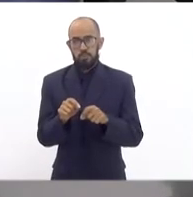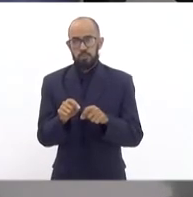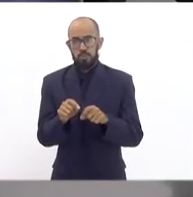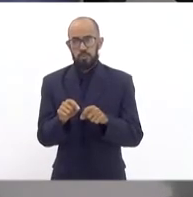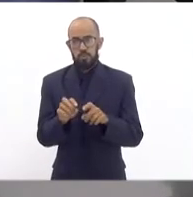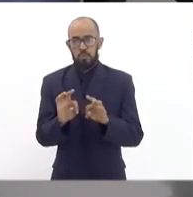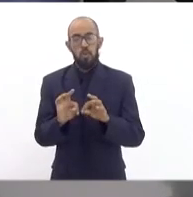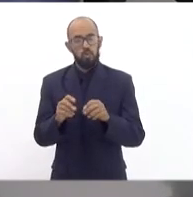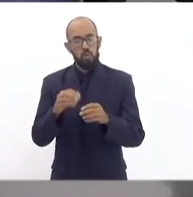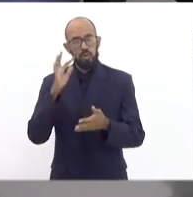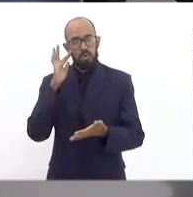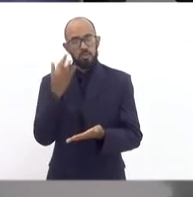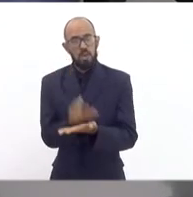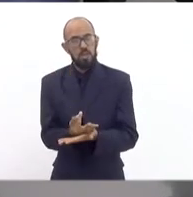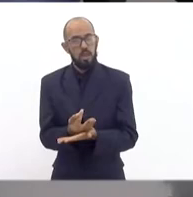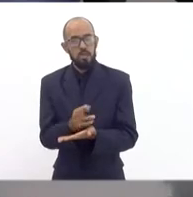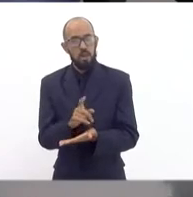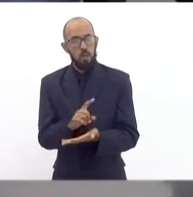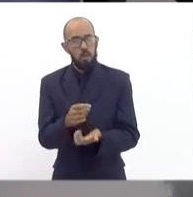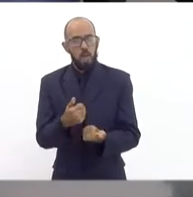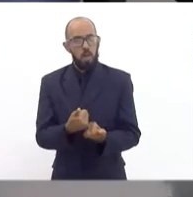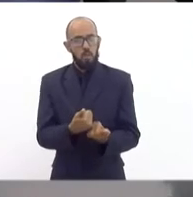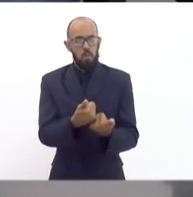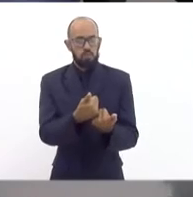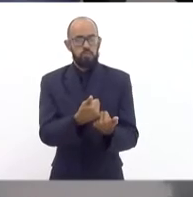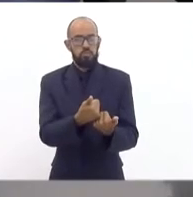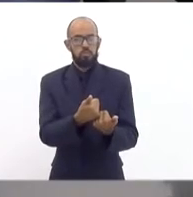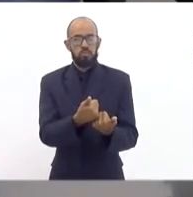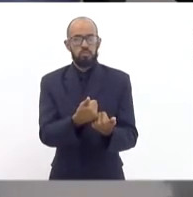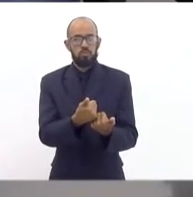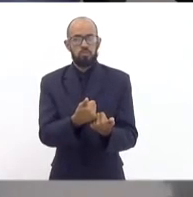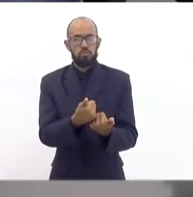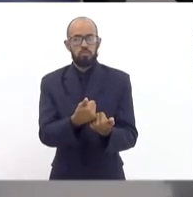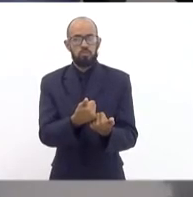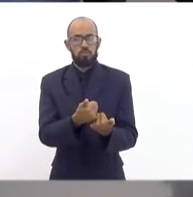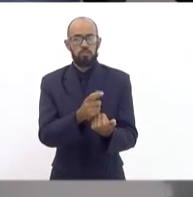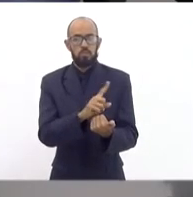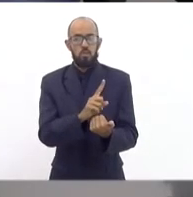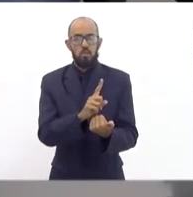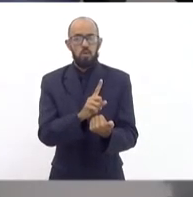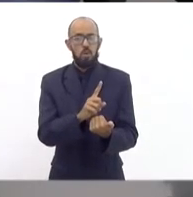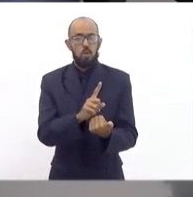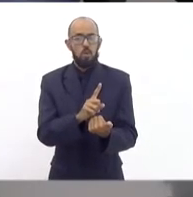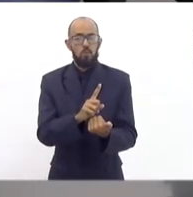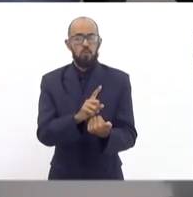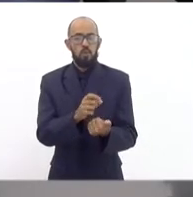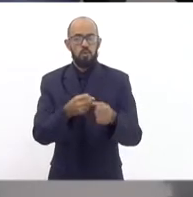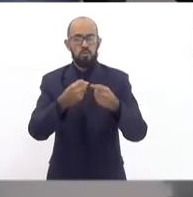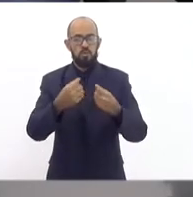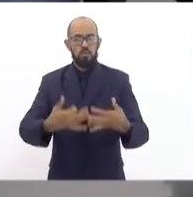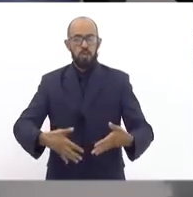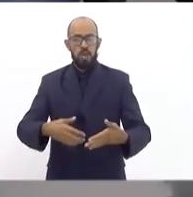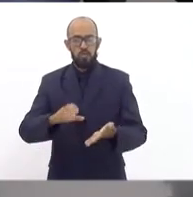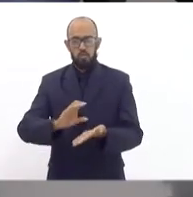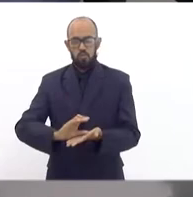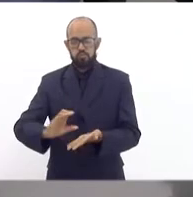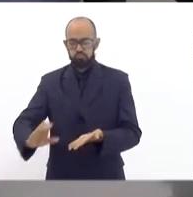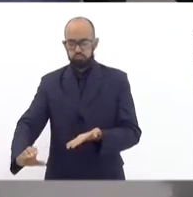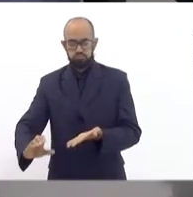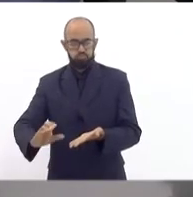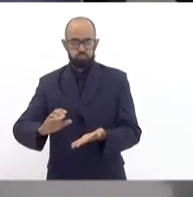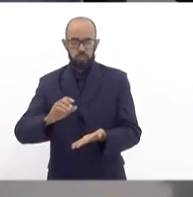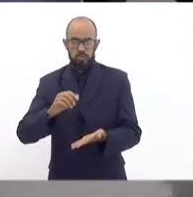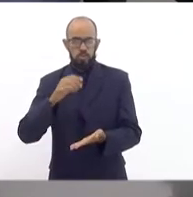eu creio que não foi um subsídio. Tá? Ele não foi descrito como um subsídio. A gente ainda